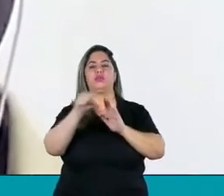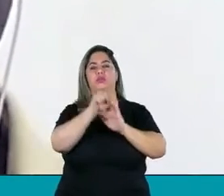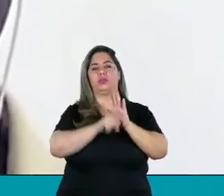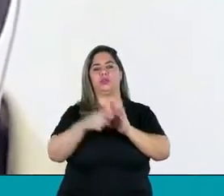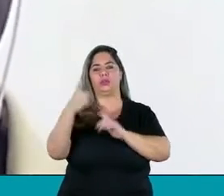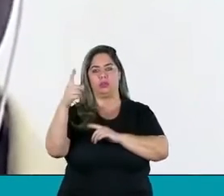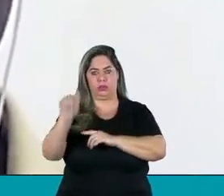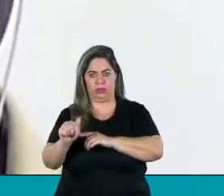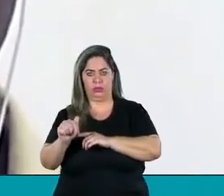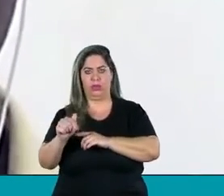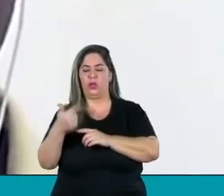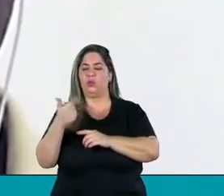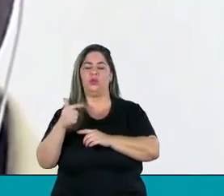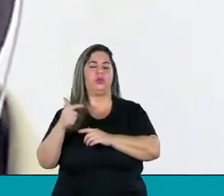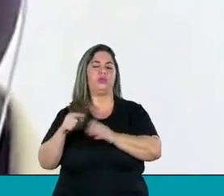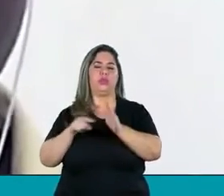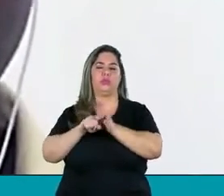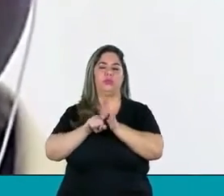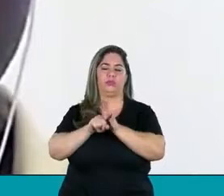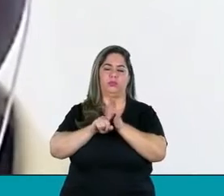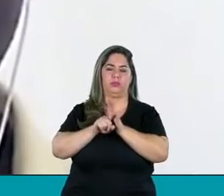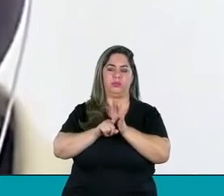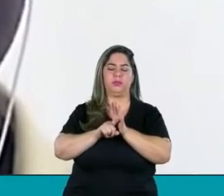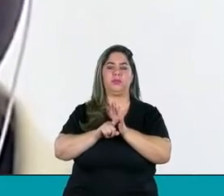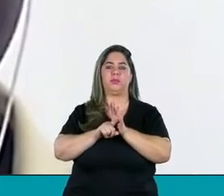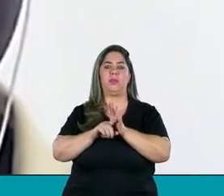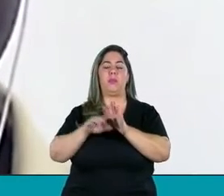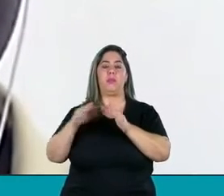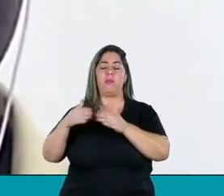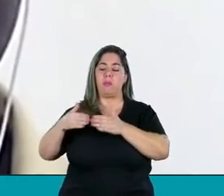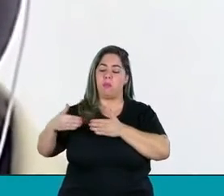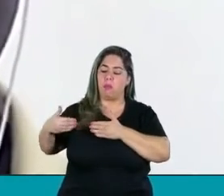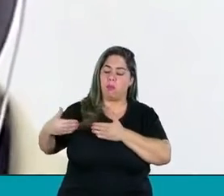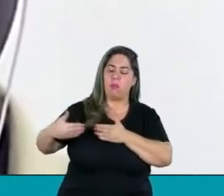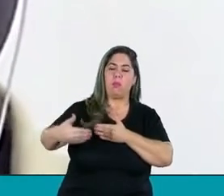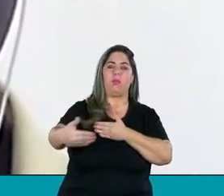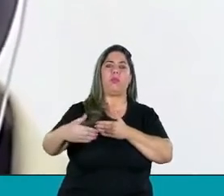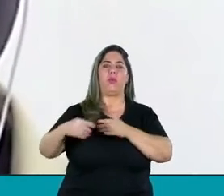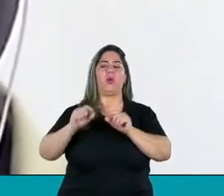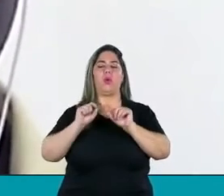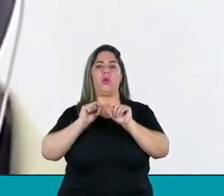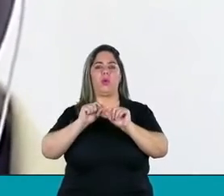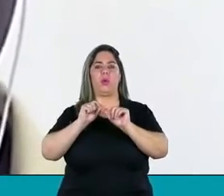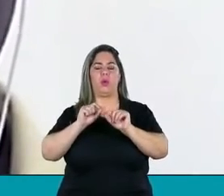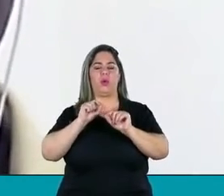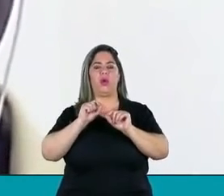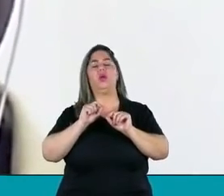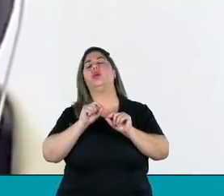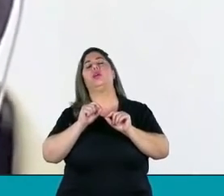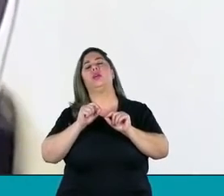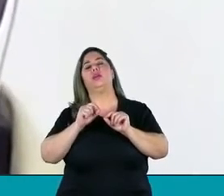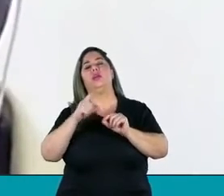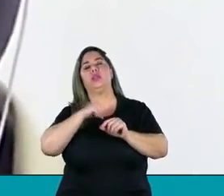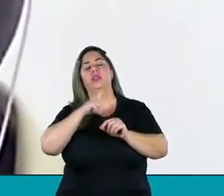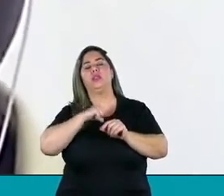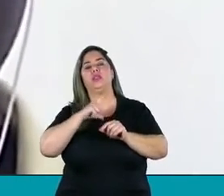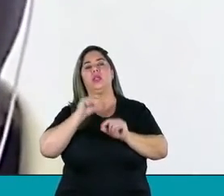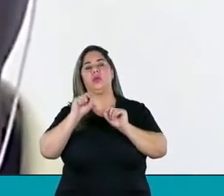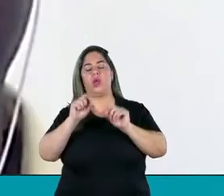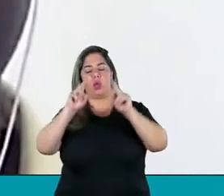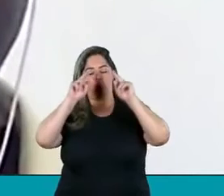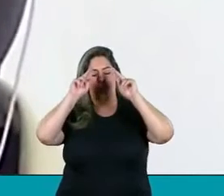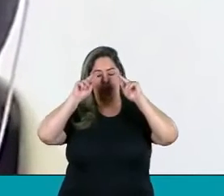XVII para o sentido dessa produção. Essa estrutura se constitui através da relação dialógica e complexa existente entre o